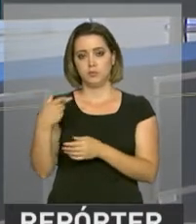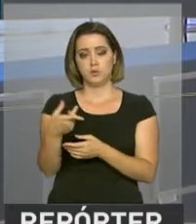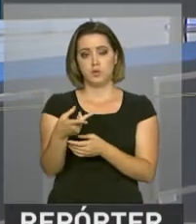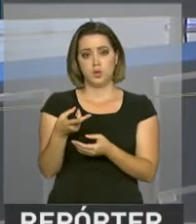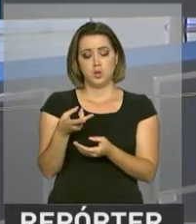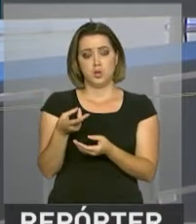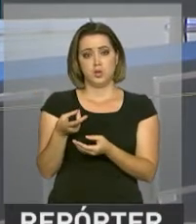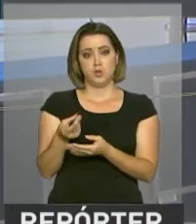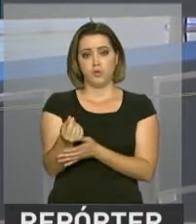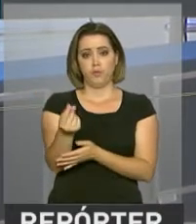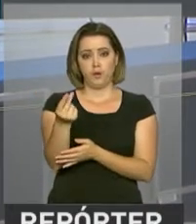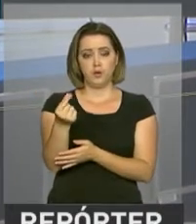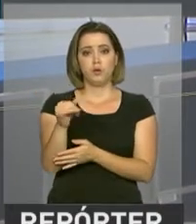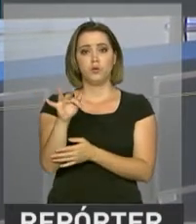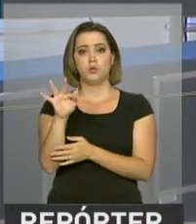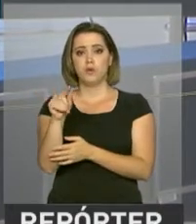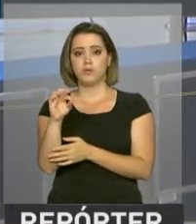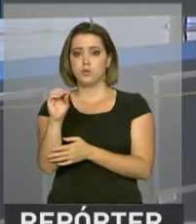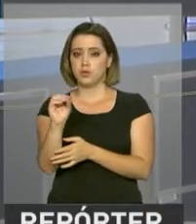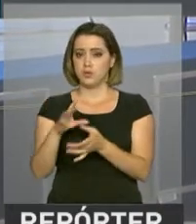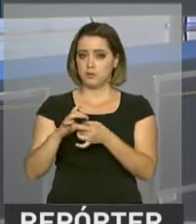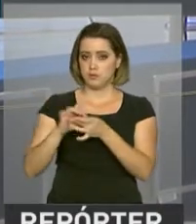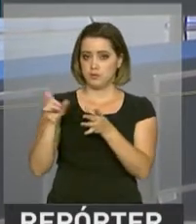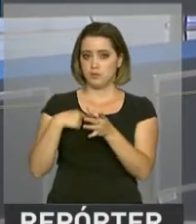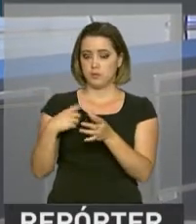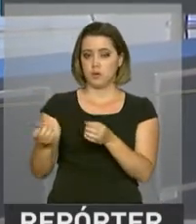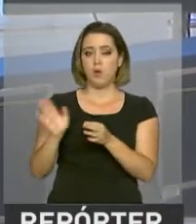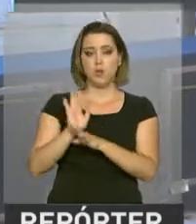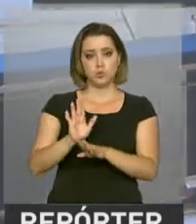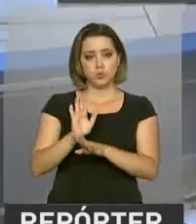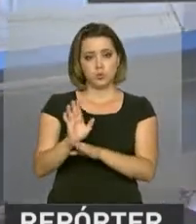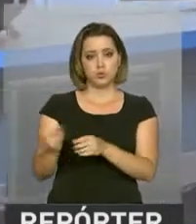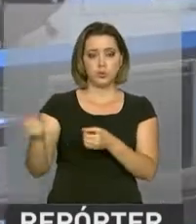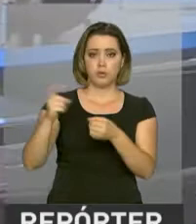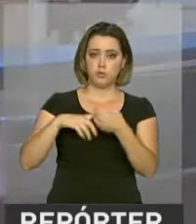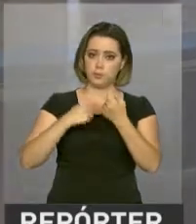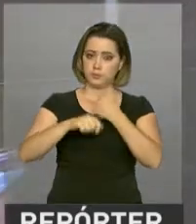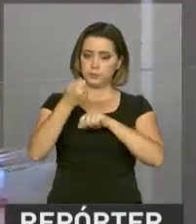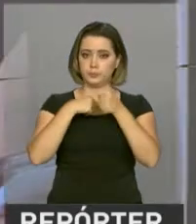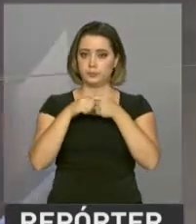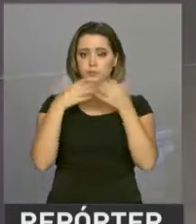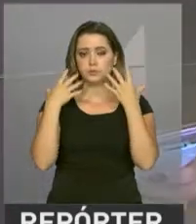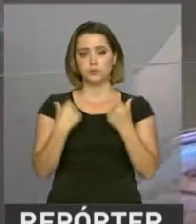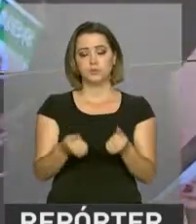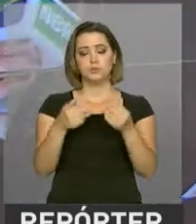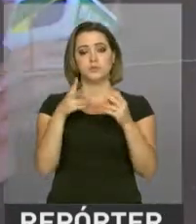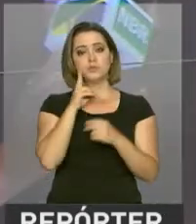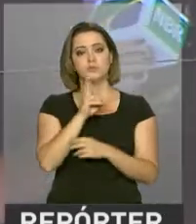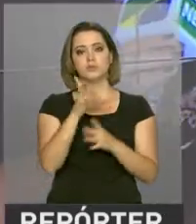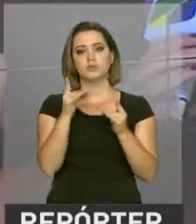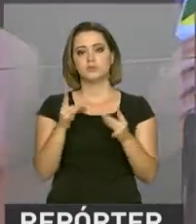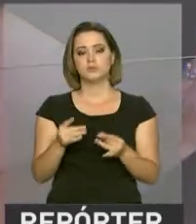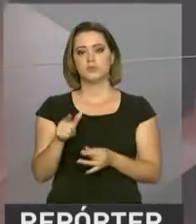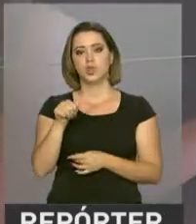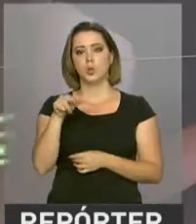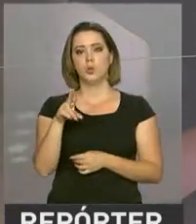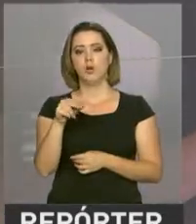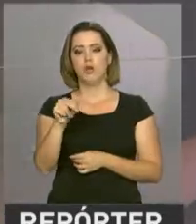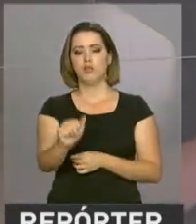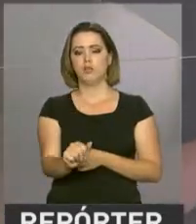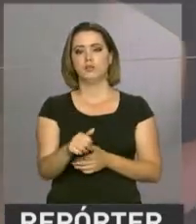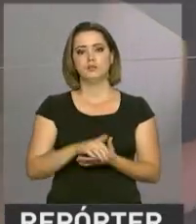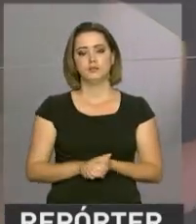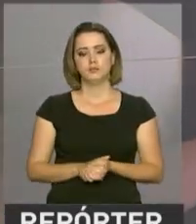contas inativas vai contribuir para a retomada da economia nós vamos saber os detalhes com a repórter luana carla o lagoano a boa